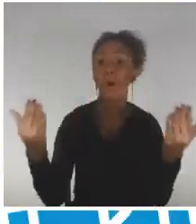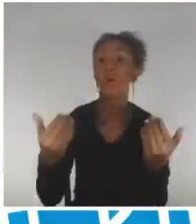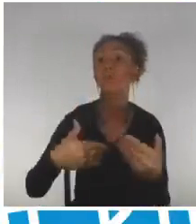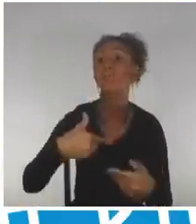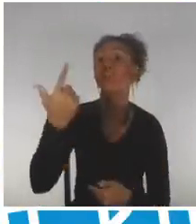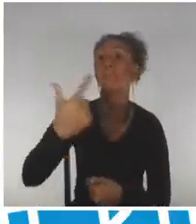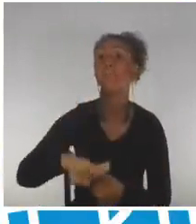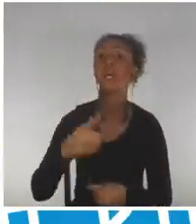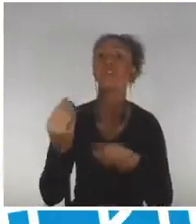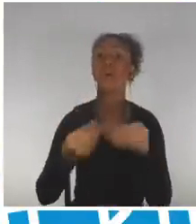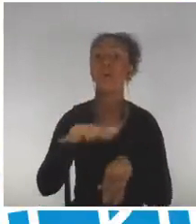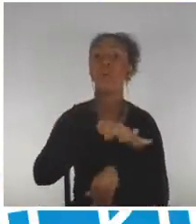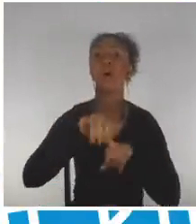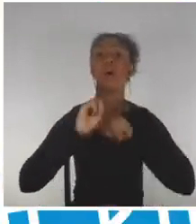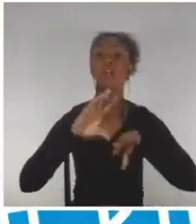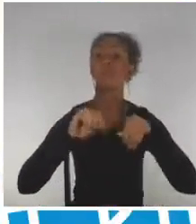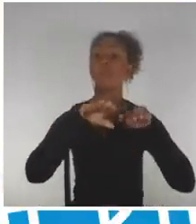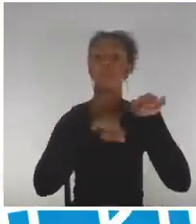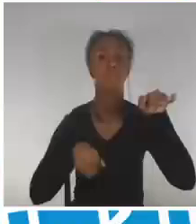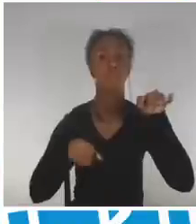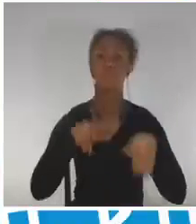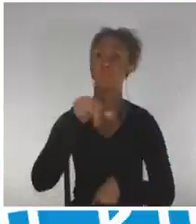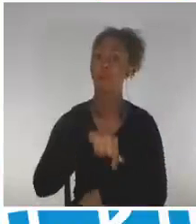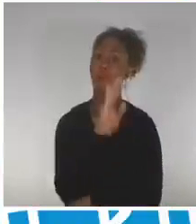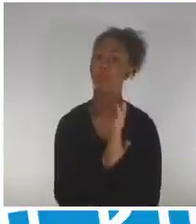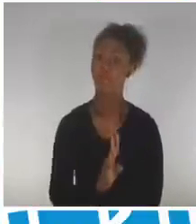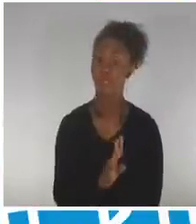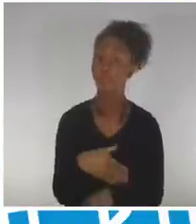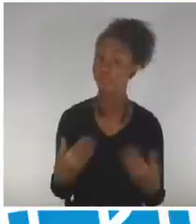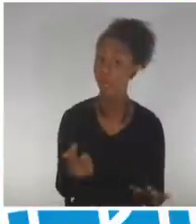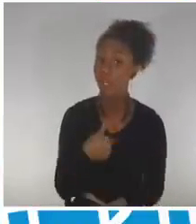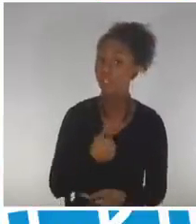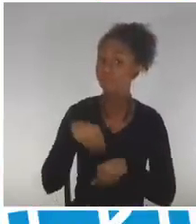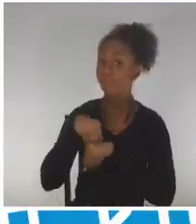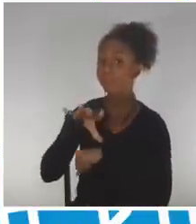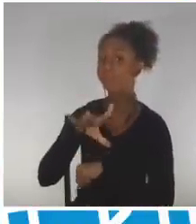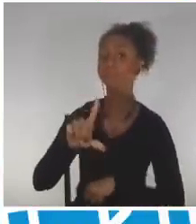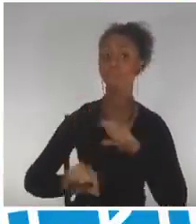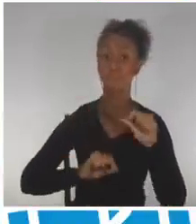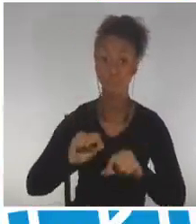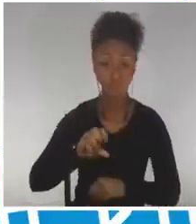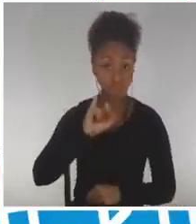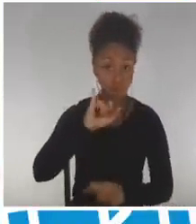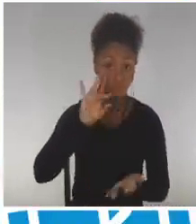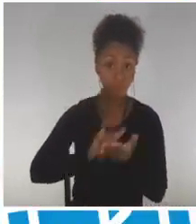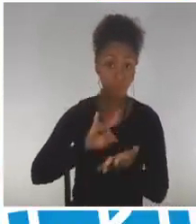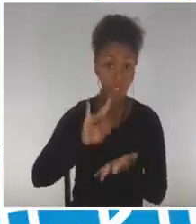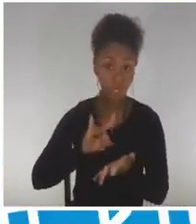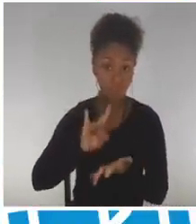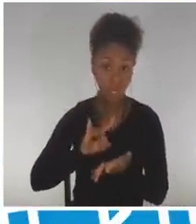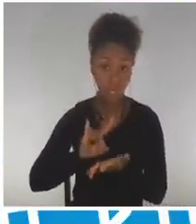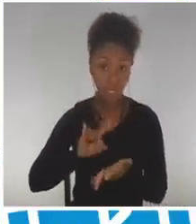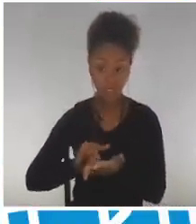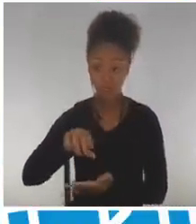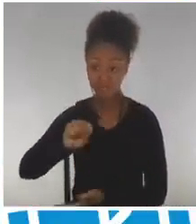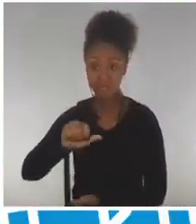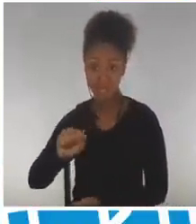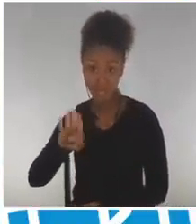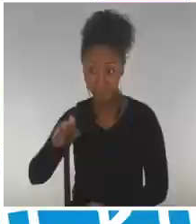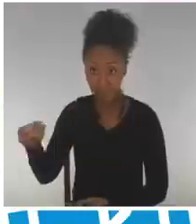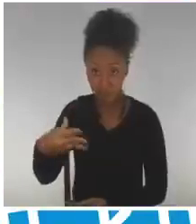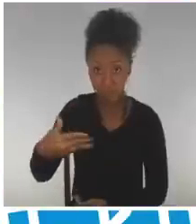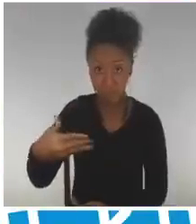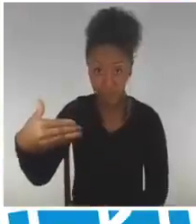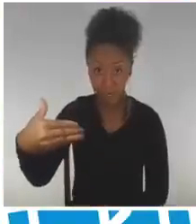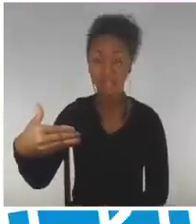educacionais no sistema brasileiro. Então, a gente até sugere que, se for feito esse SAEB, que seus resultados não